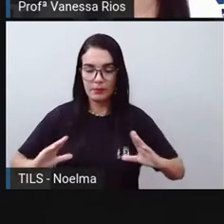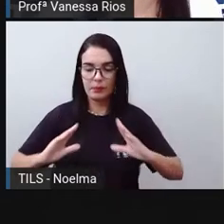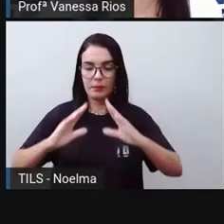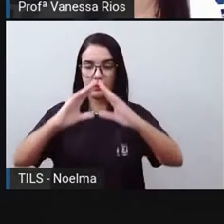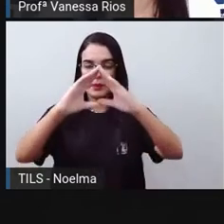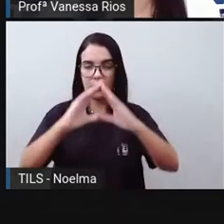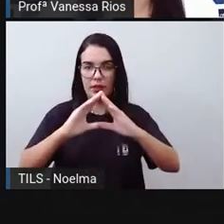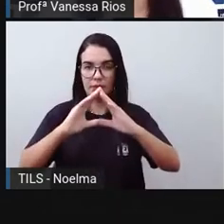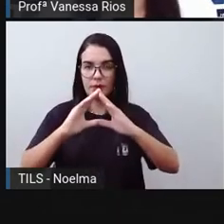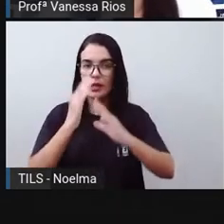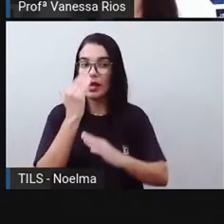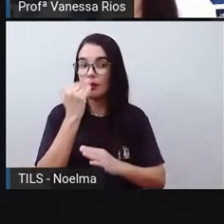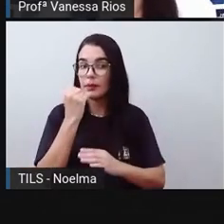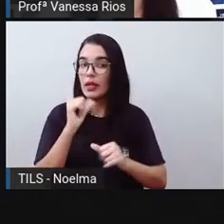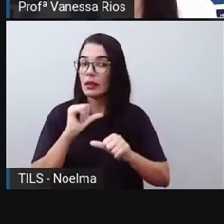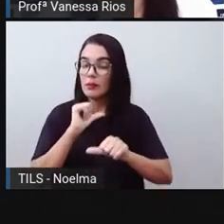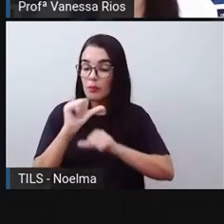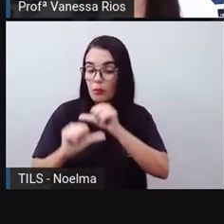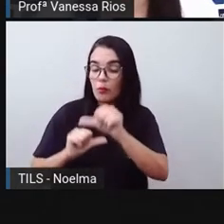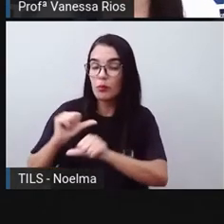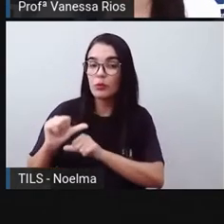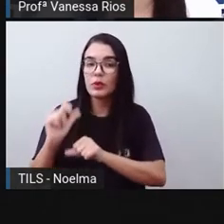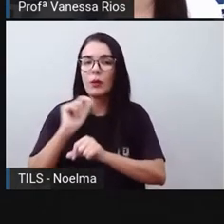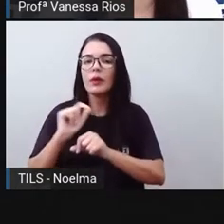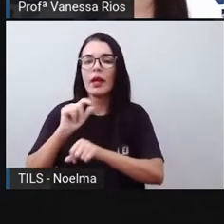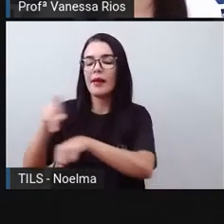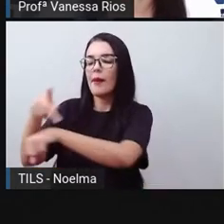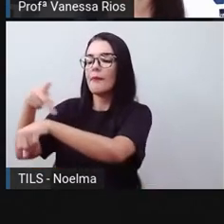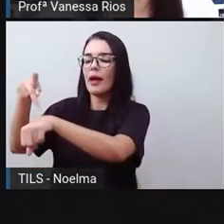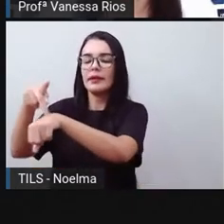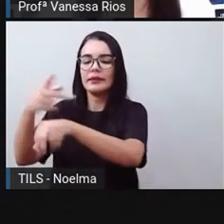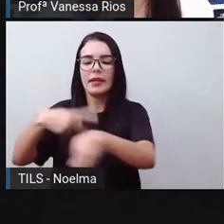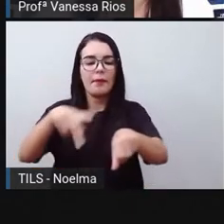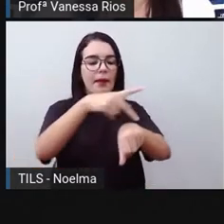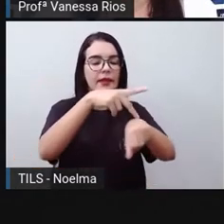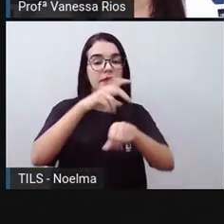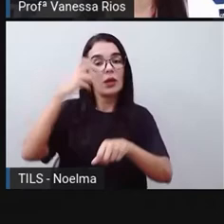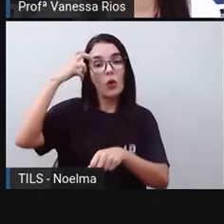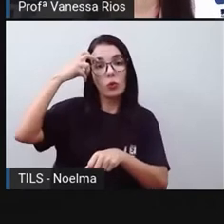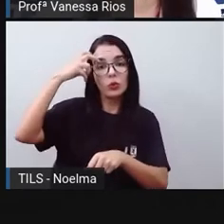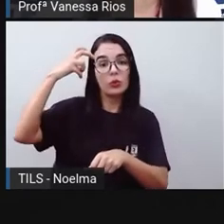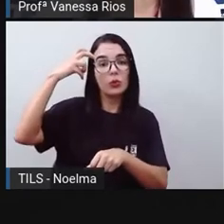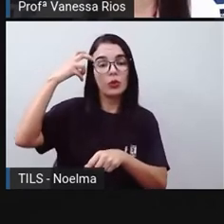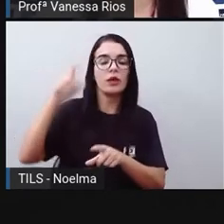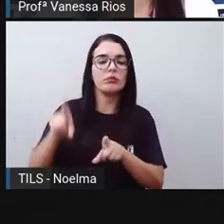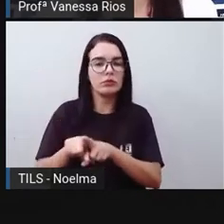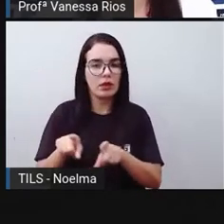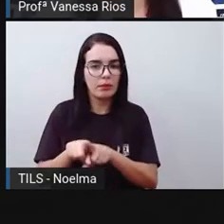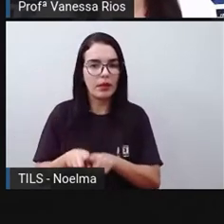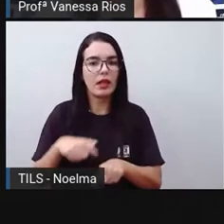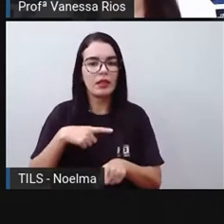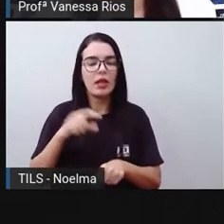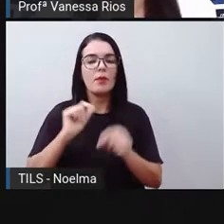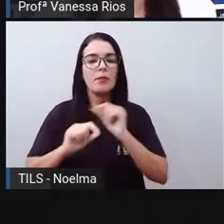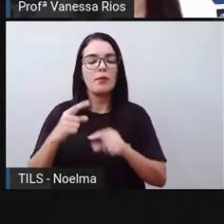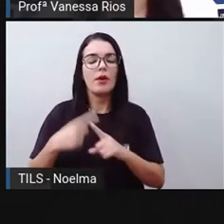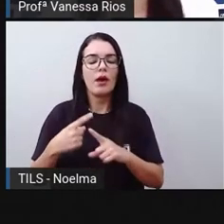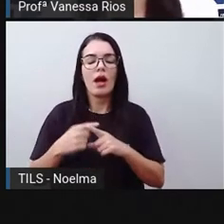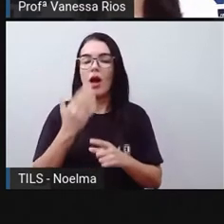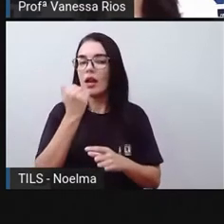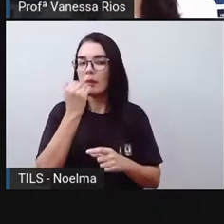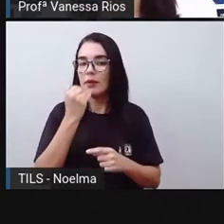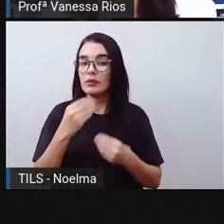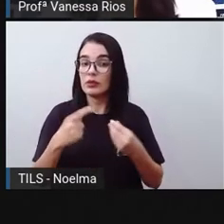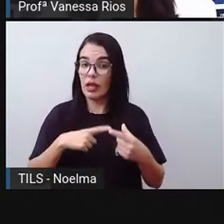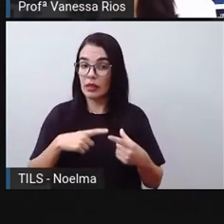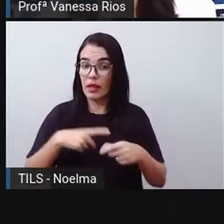elas mudam, né? De acordo com os países, de acordo com as culturas, porque os alimentos oferecidos, os